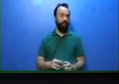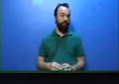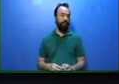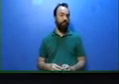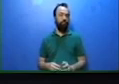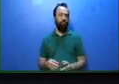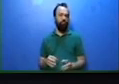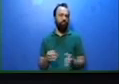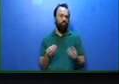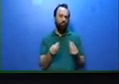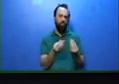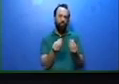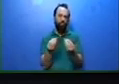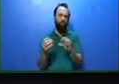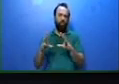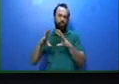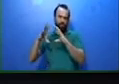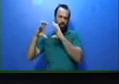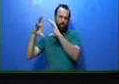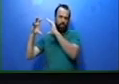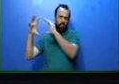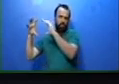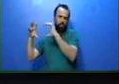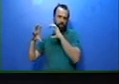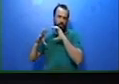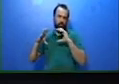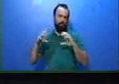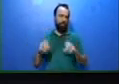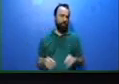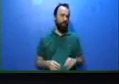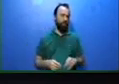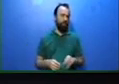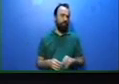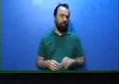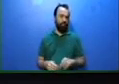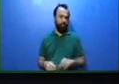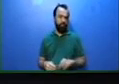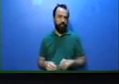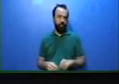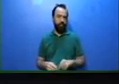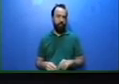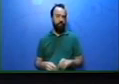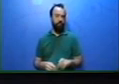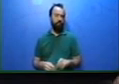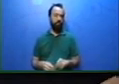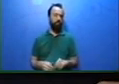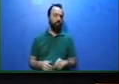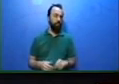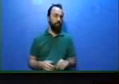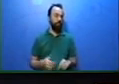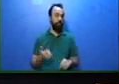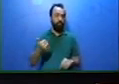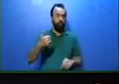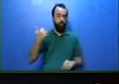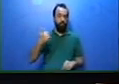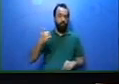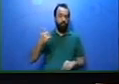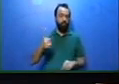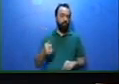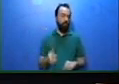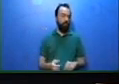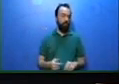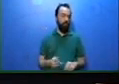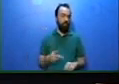Olha quantos tipos de balões nós temos, crianças. Olha aqui, ó, tem esse primeiro balão,